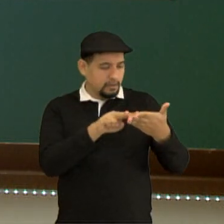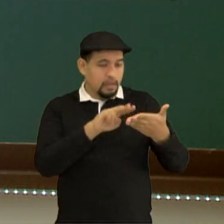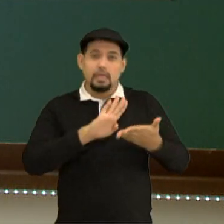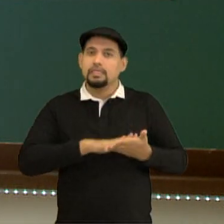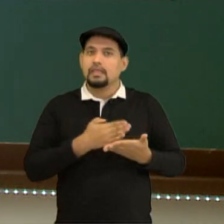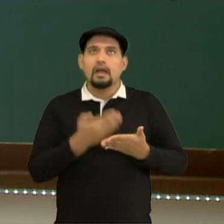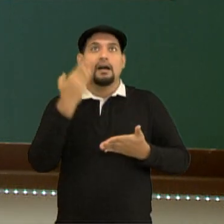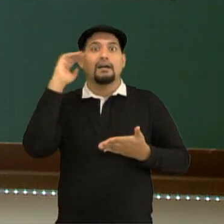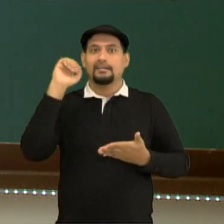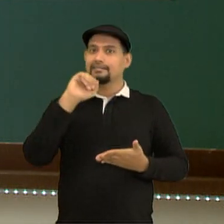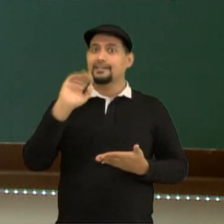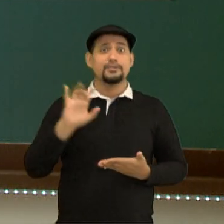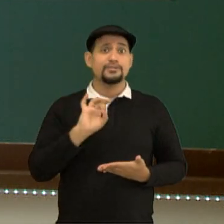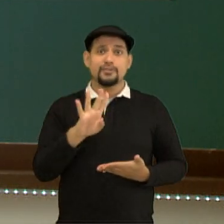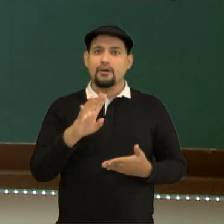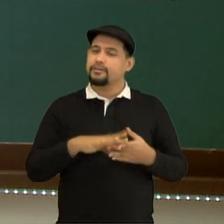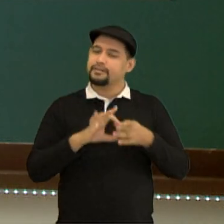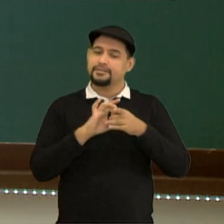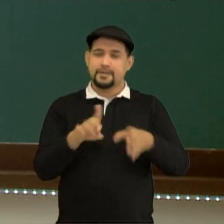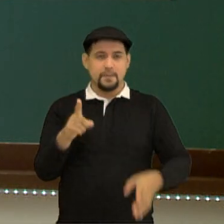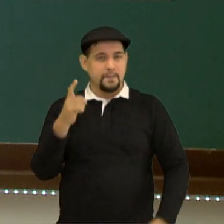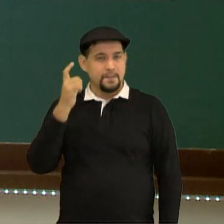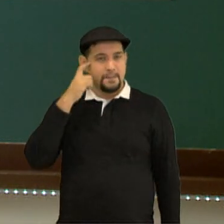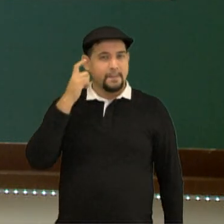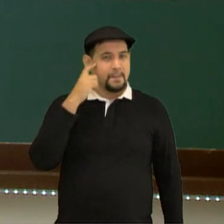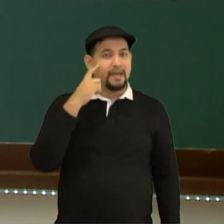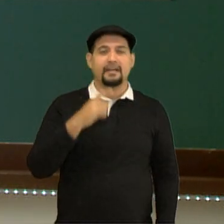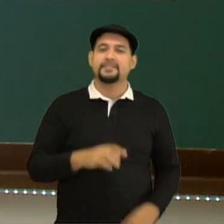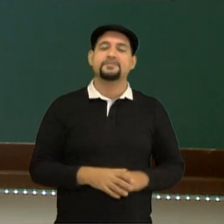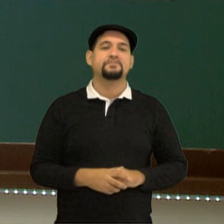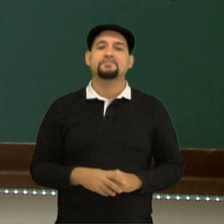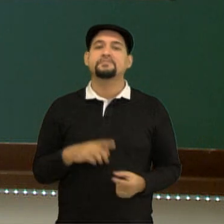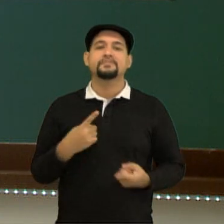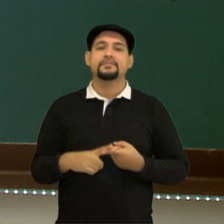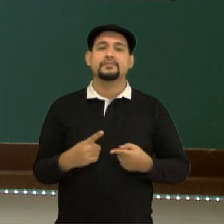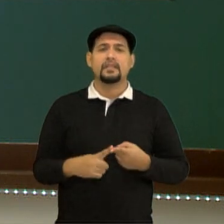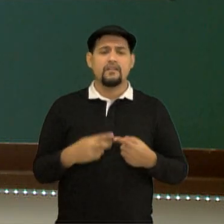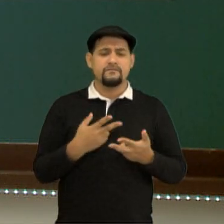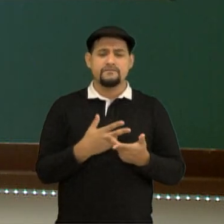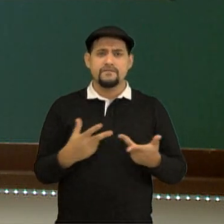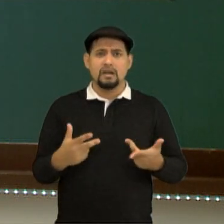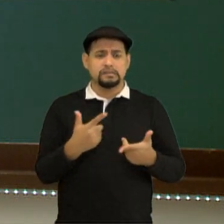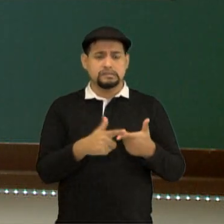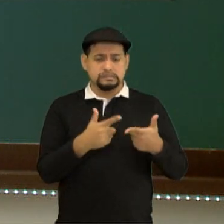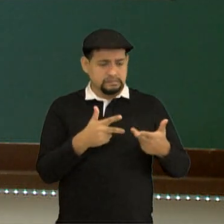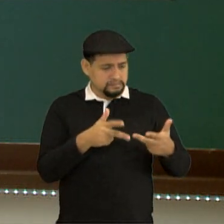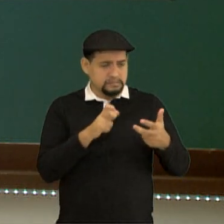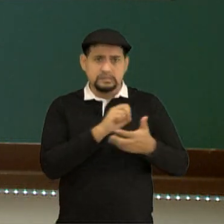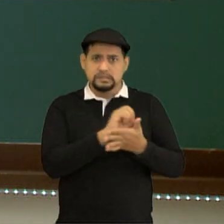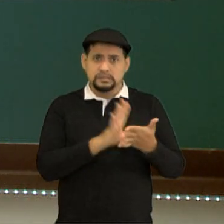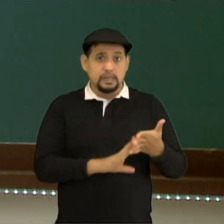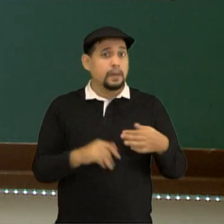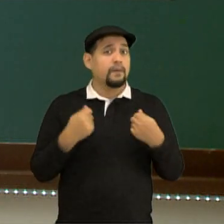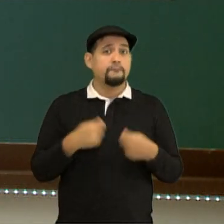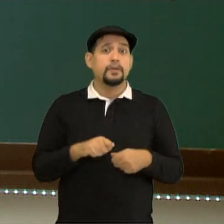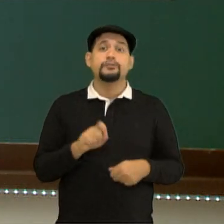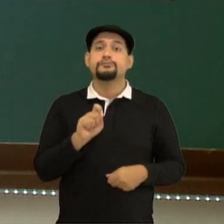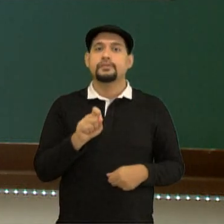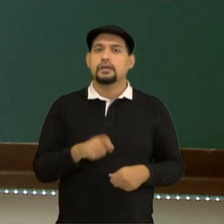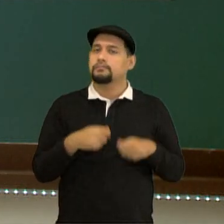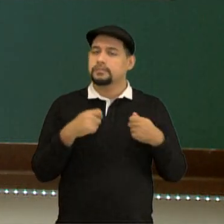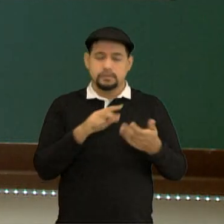interpretação. E eu deixei exatamente para vocês pensarem um pouco, porque a maioria desse tipo de problema depende bastante